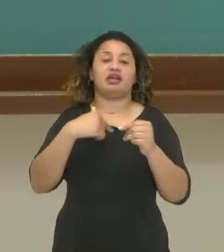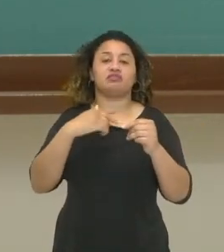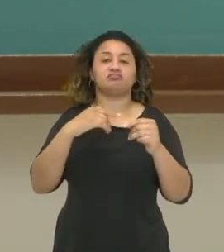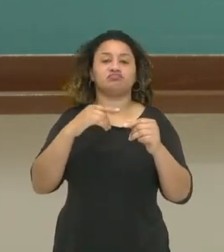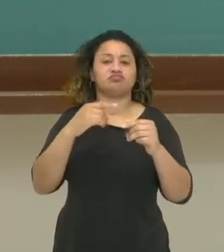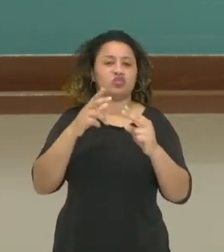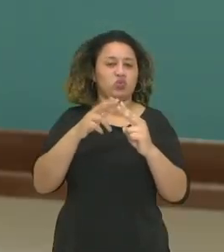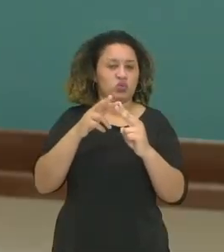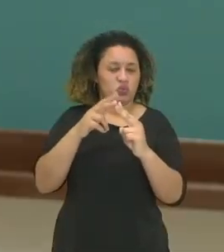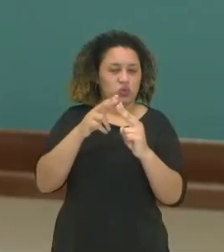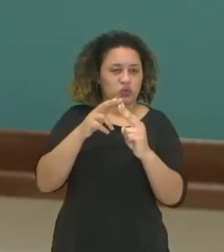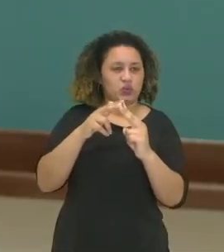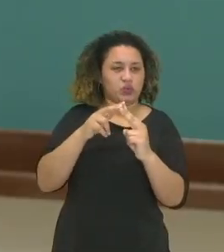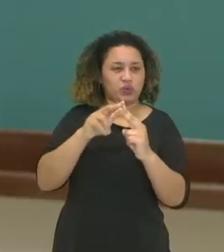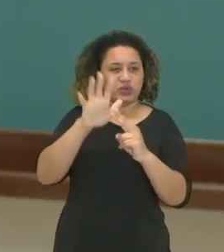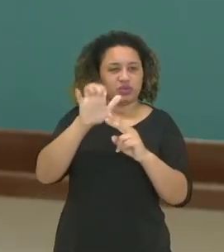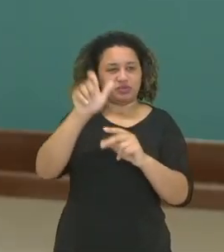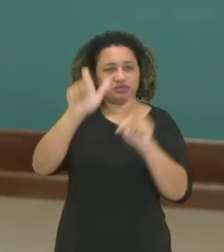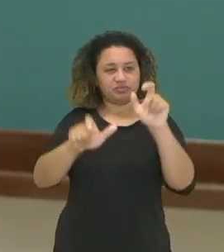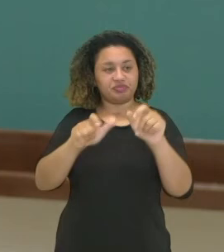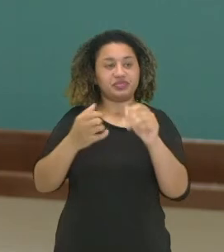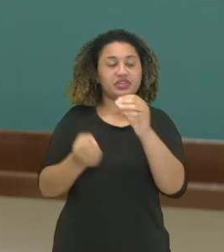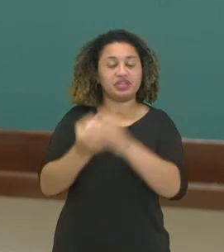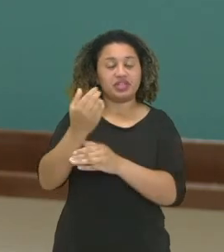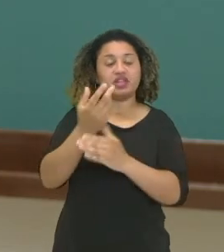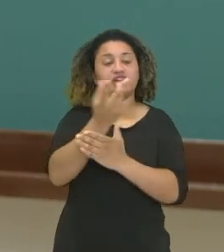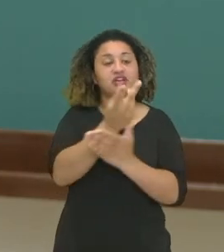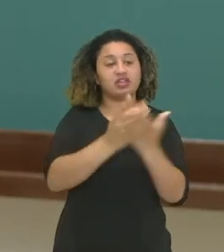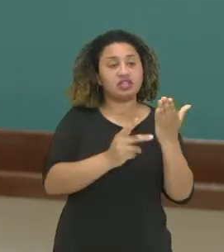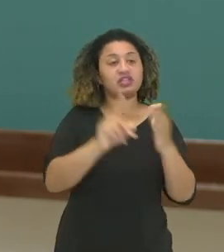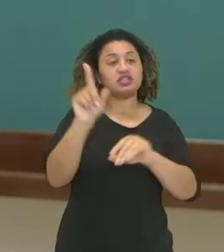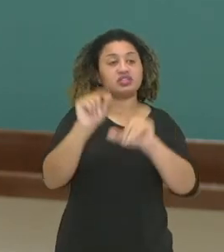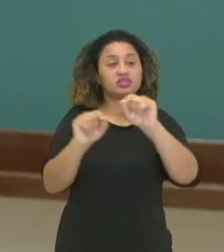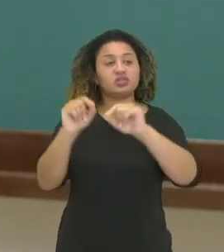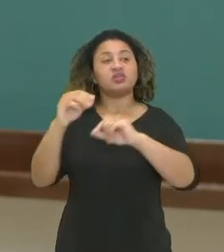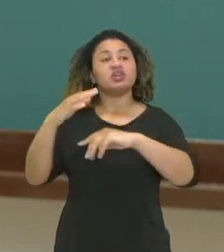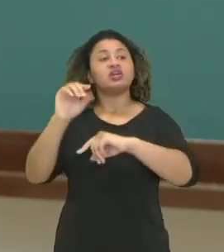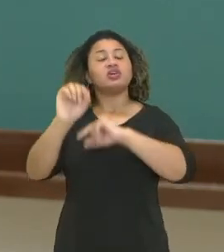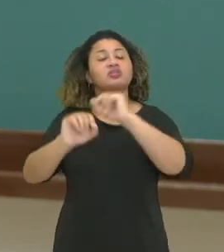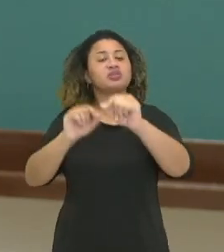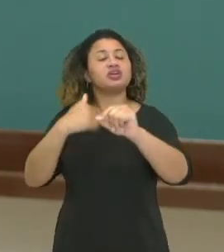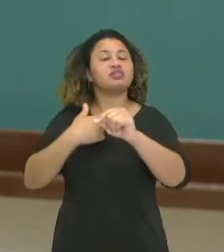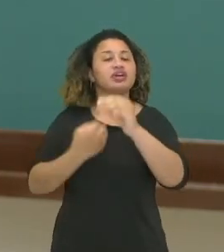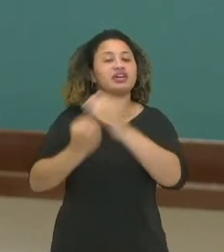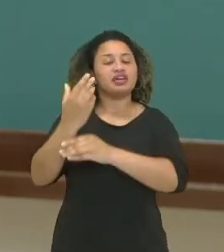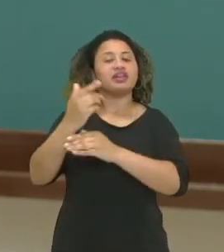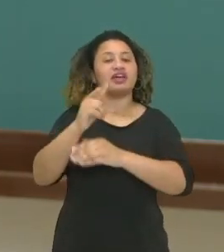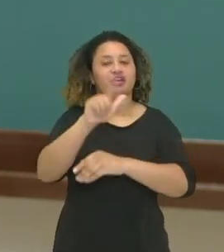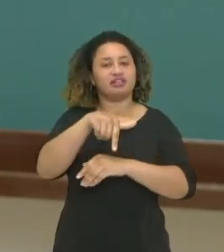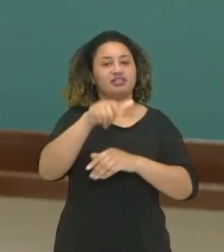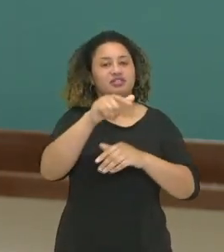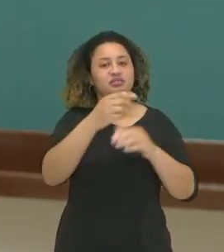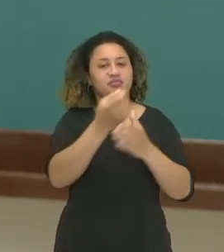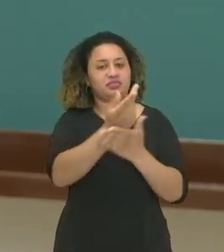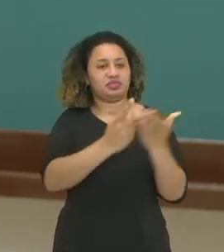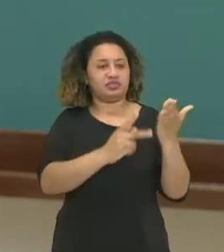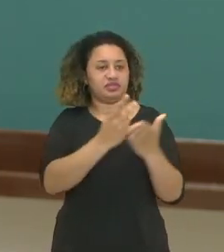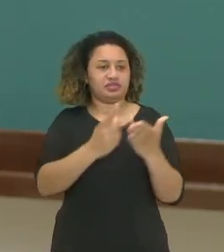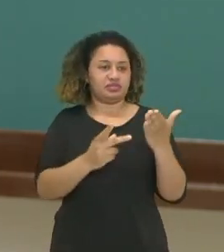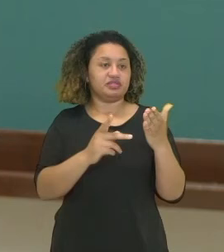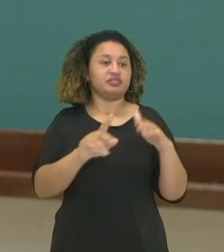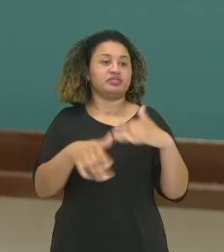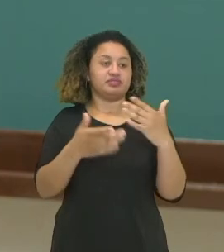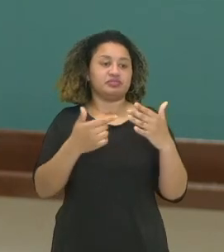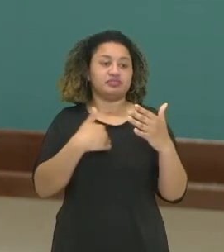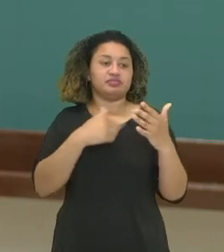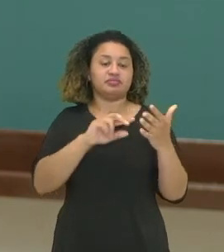dupla, vai criar uma poesia escolhendo as obras que formarão a lombada. Com isso, você